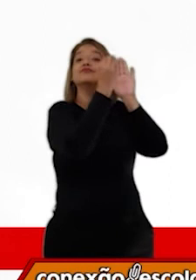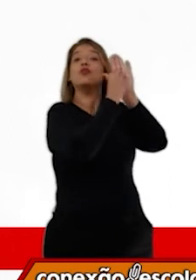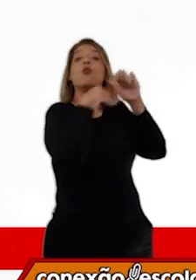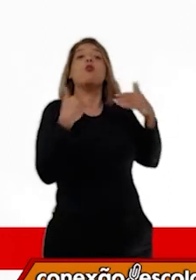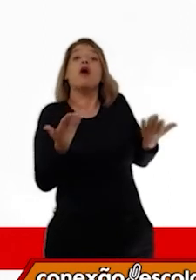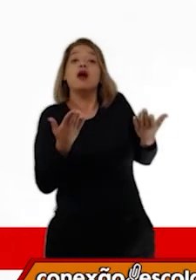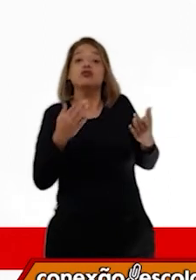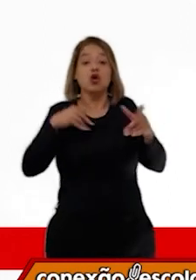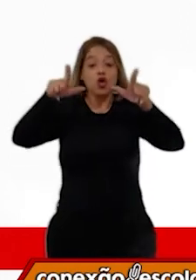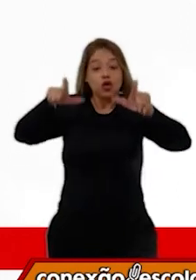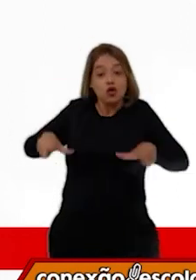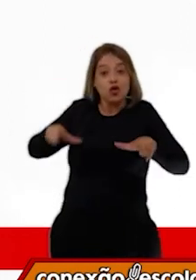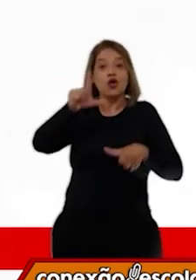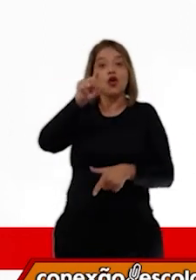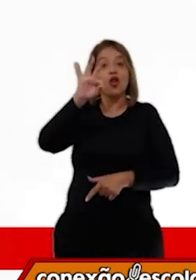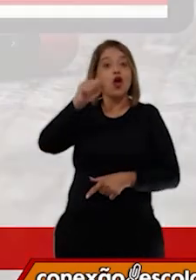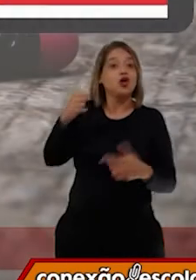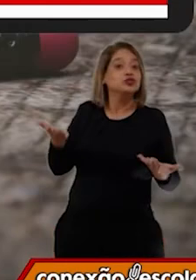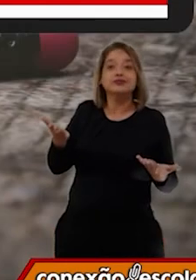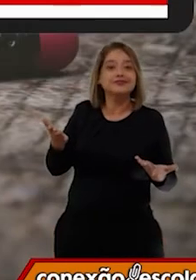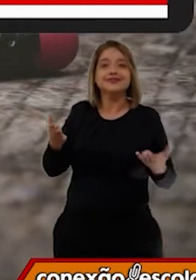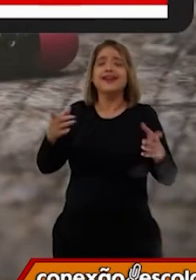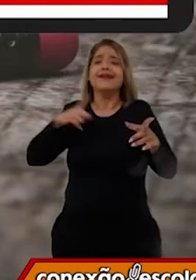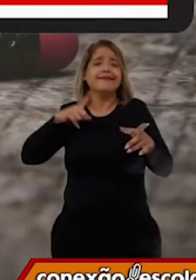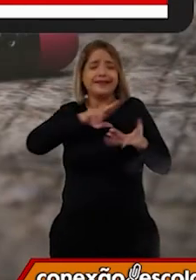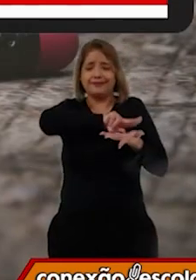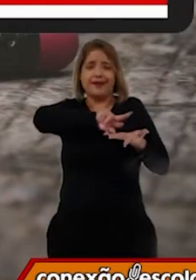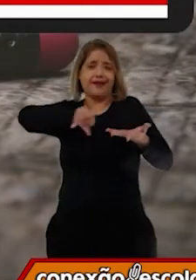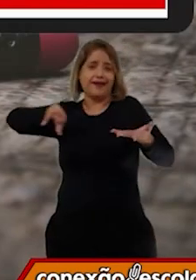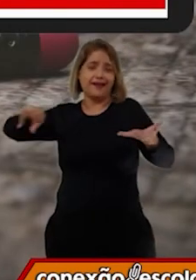lote, da quadra. Então, são vários números.